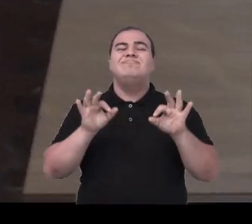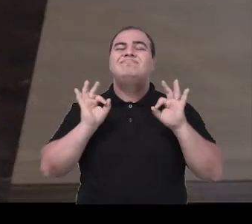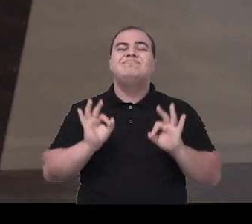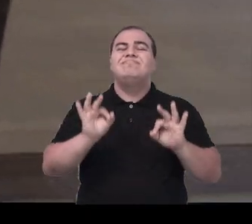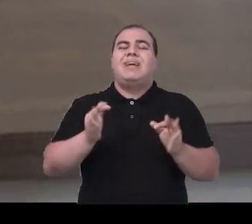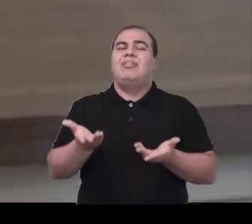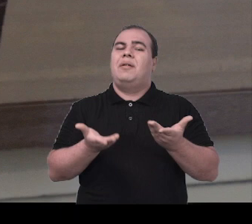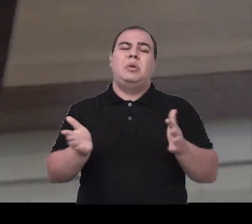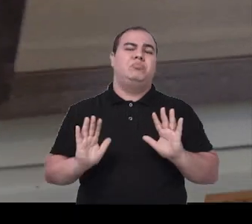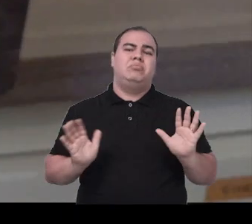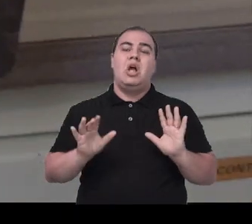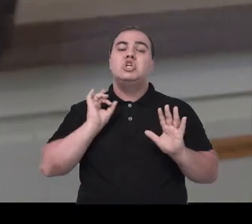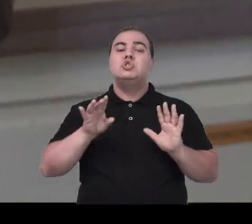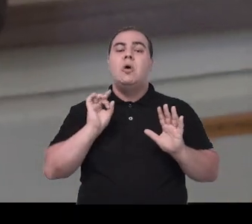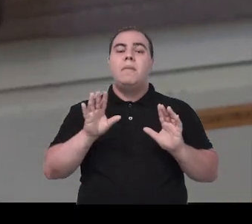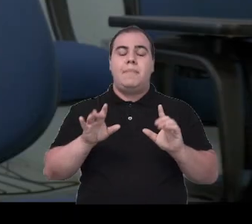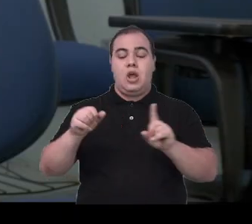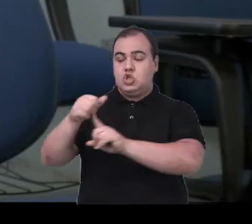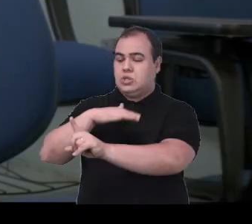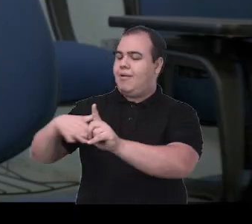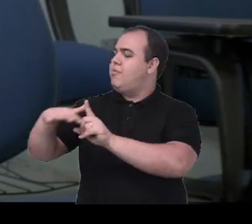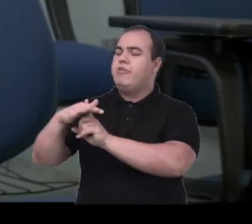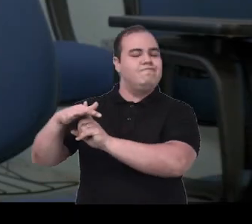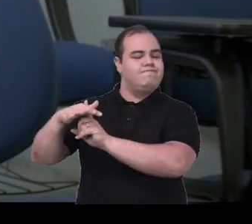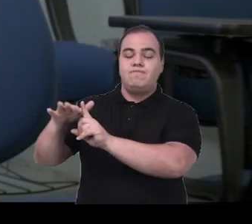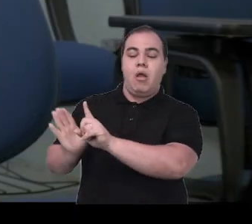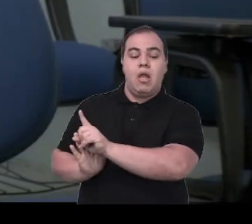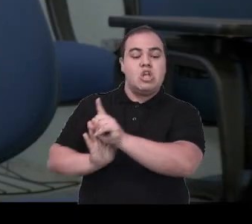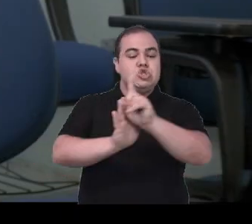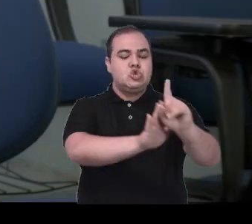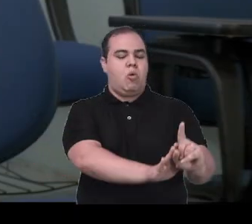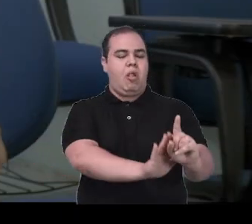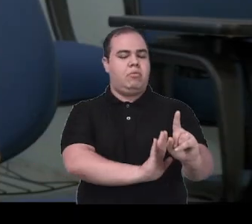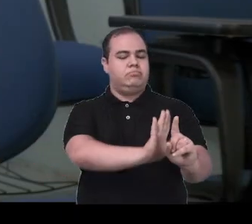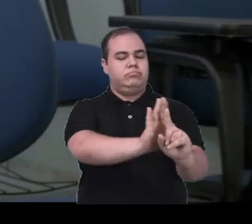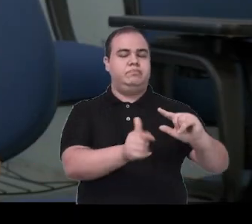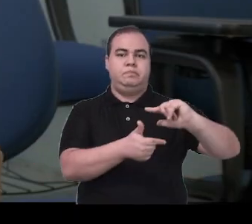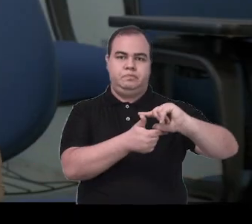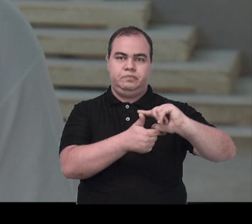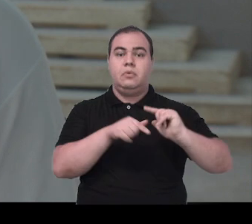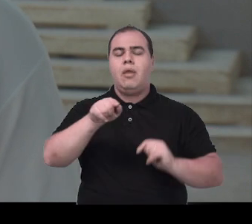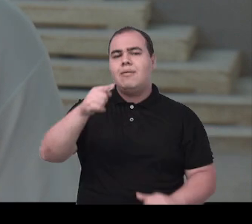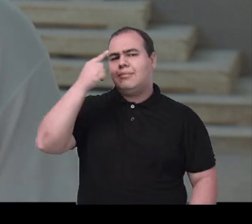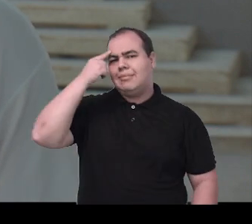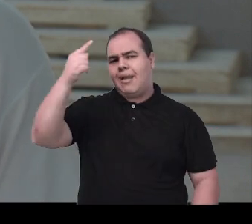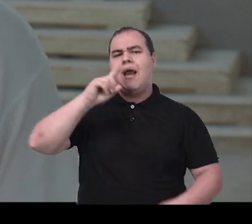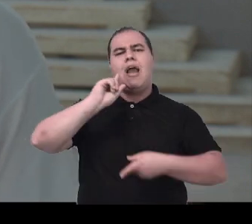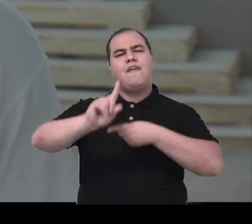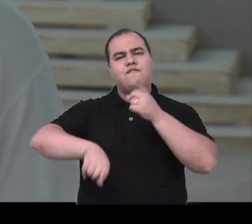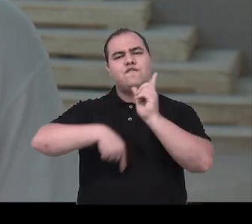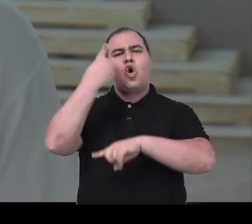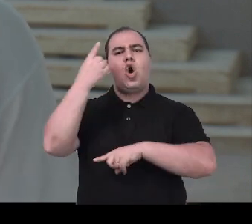muito pequena. Era mais para isolar essas pessoas da sociedade, das suas famílias, do que para tratar essas pessoas. Quando essa ideia da